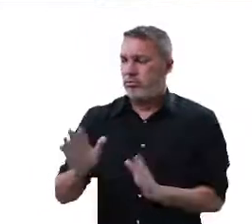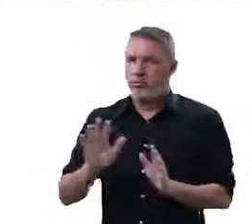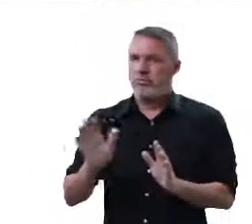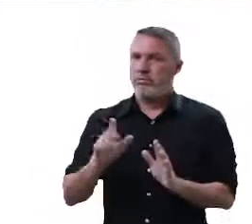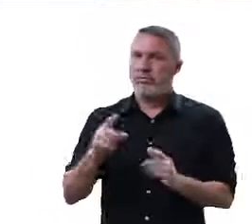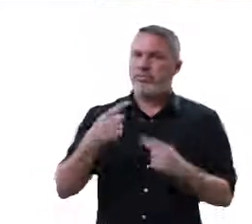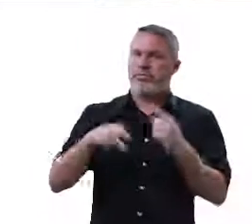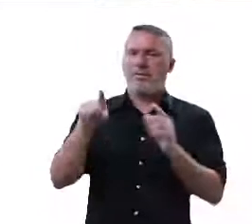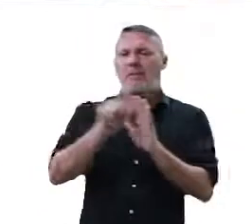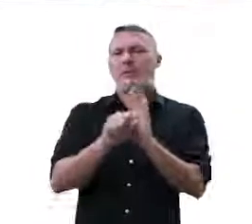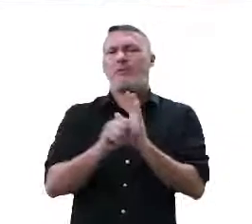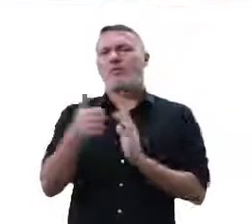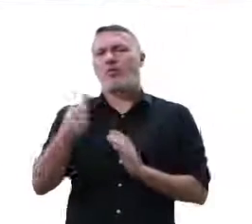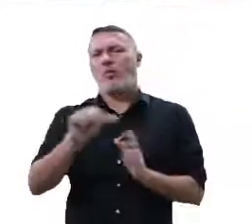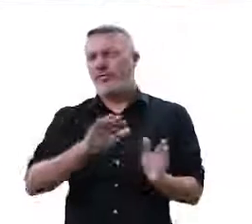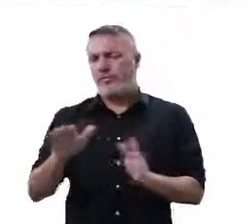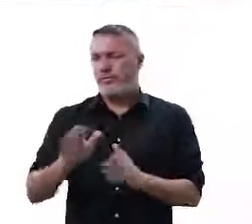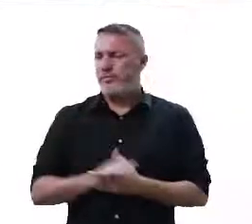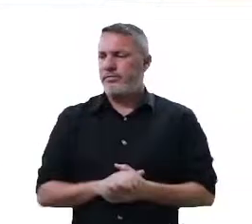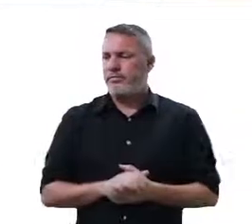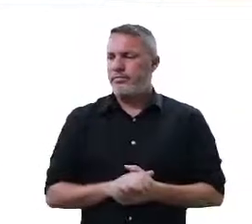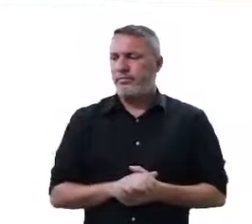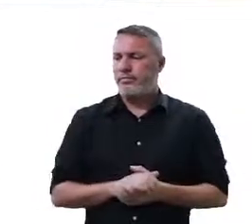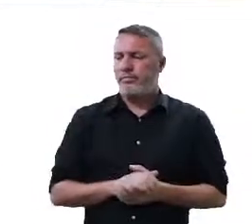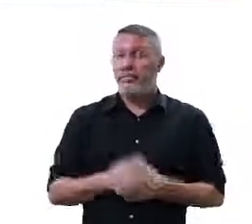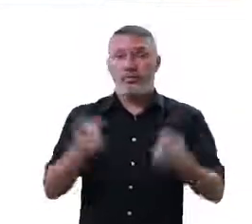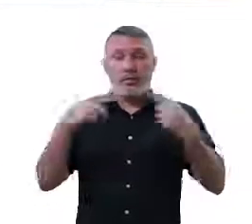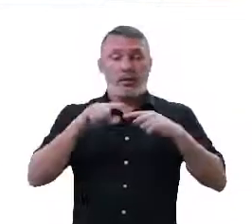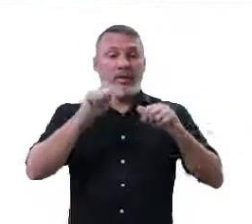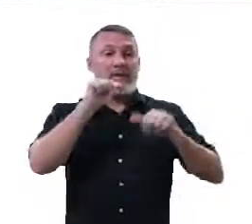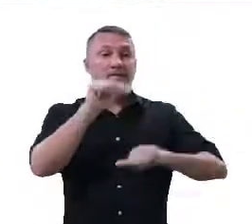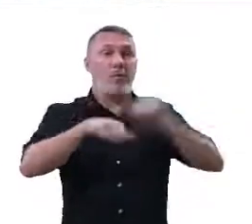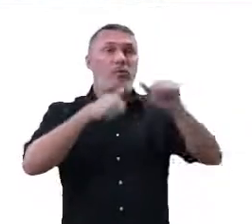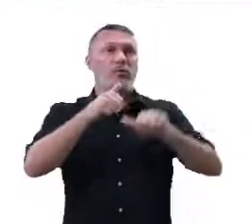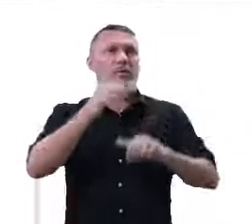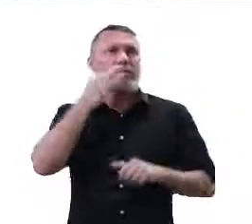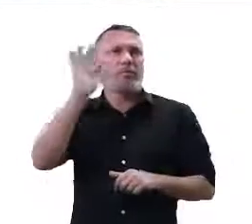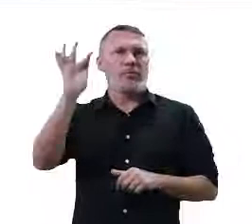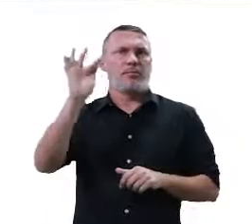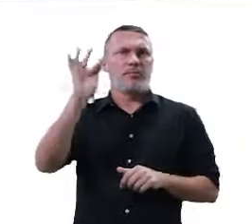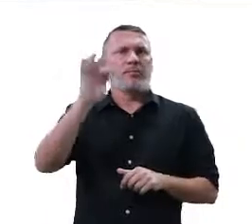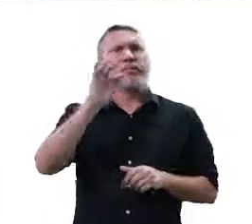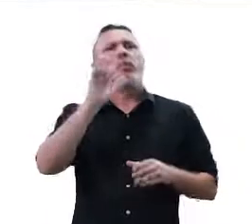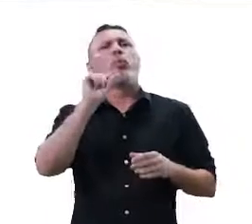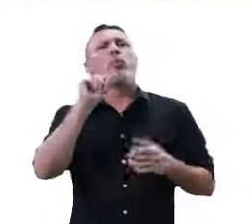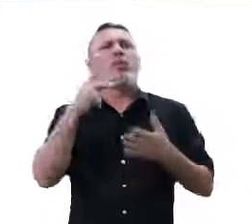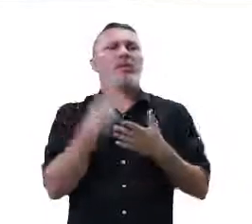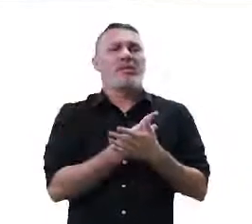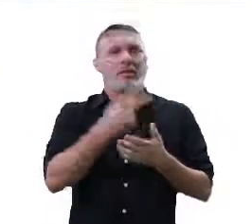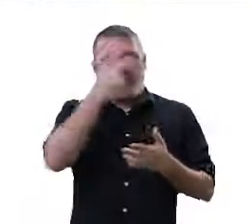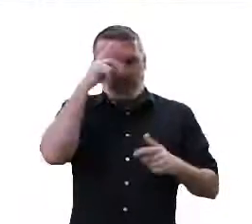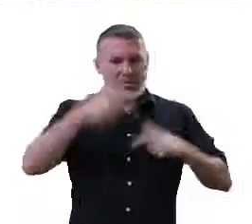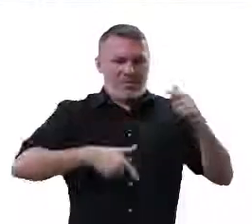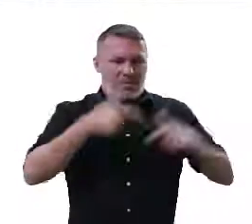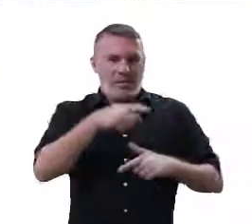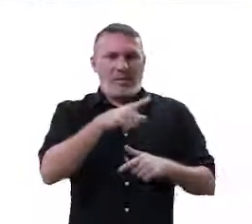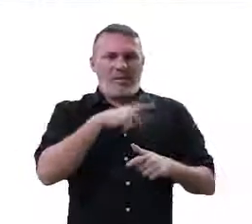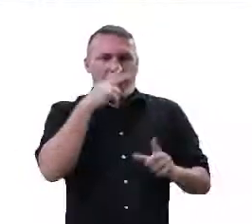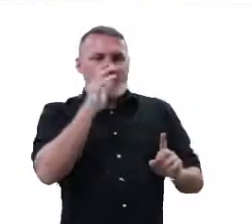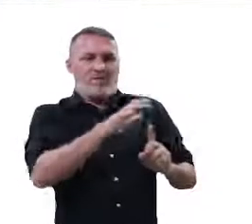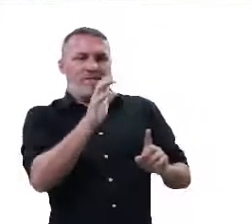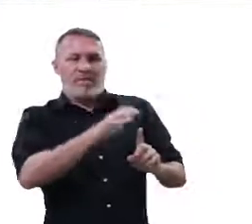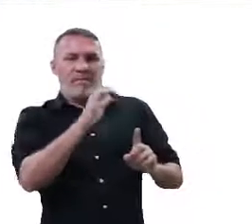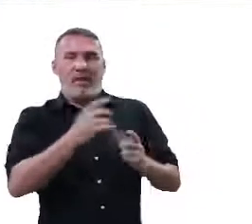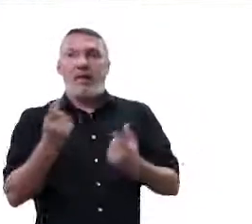ludismo é um fenômeno do século XIX. Né? Da Revolução Francesa, né, na qual os trabalhadores foram transformados em massa